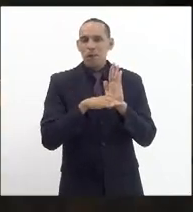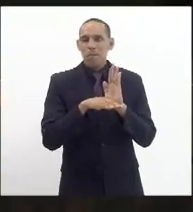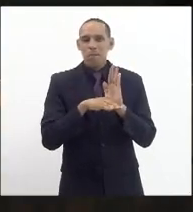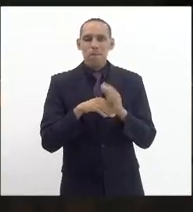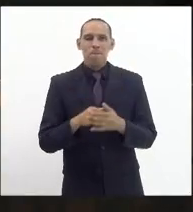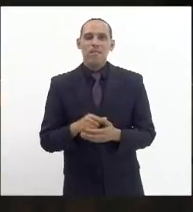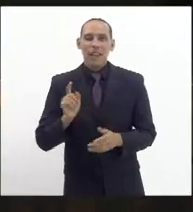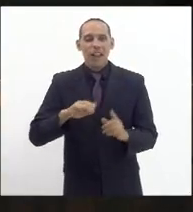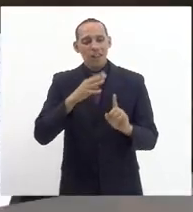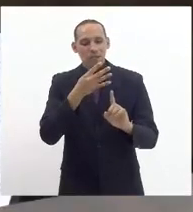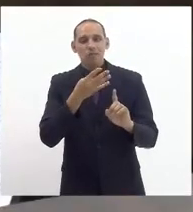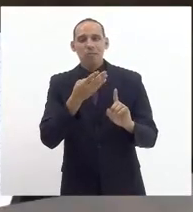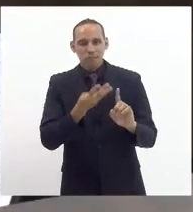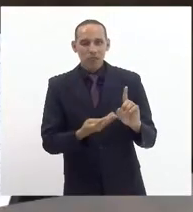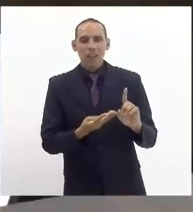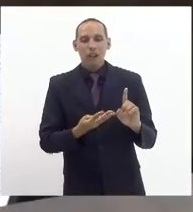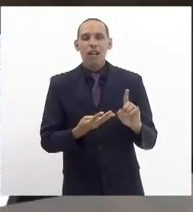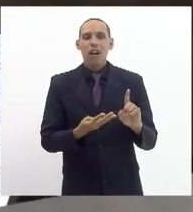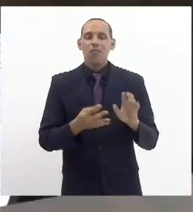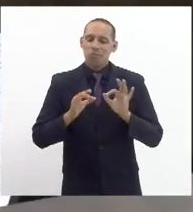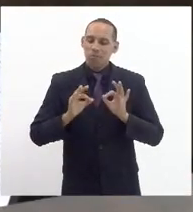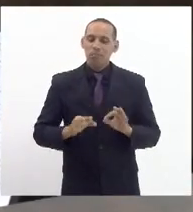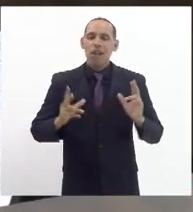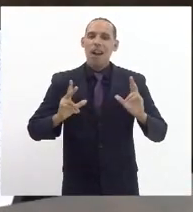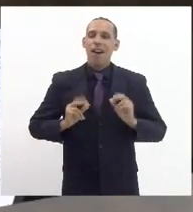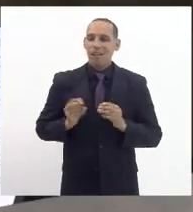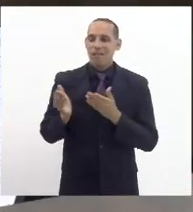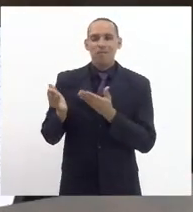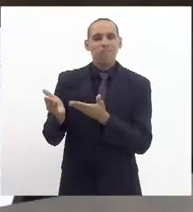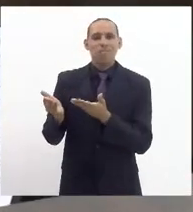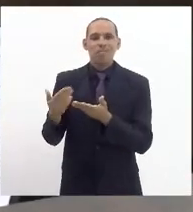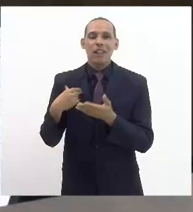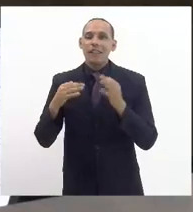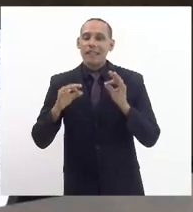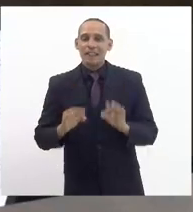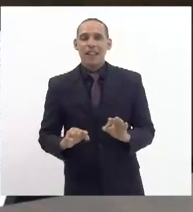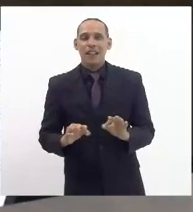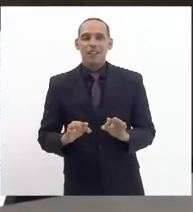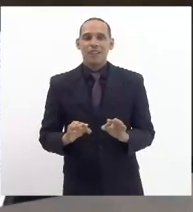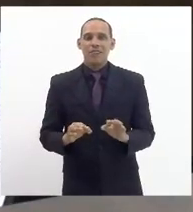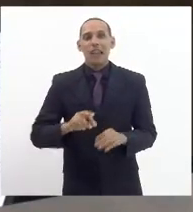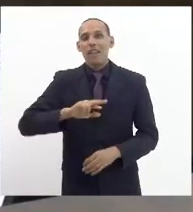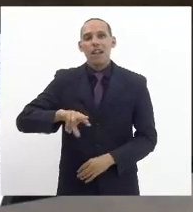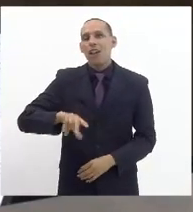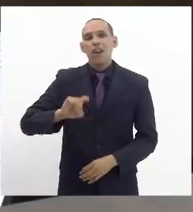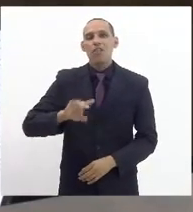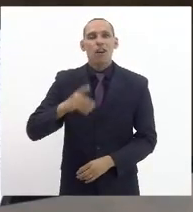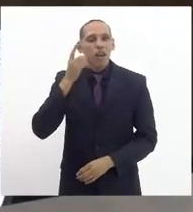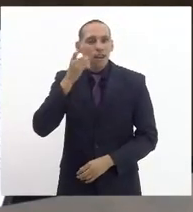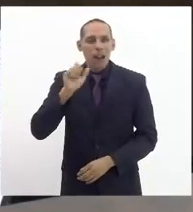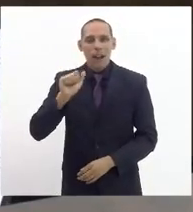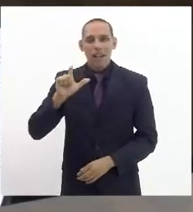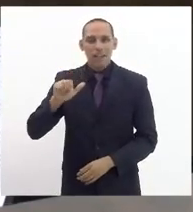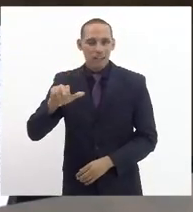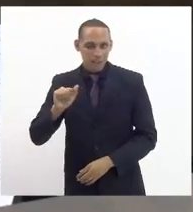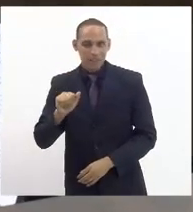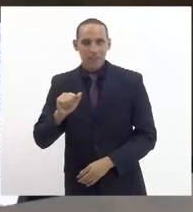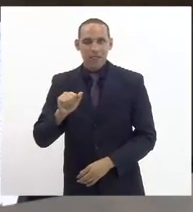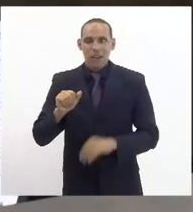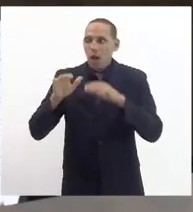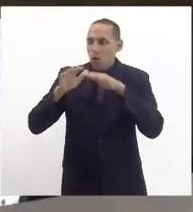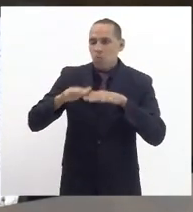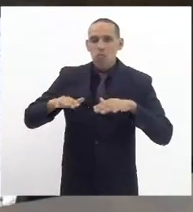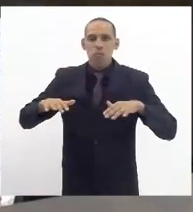é uma homenagem justa e merecida, e eu tenho certeza que, como eu disse, não é só a deputada Alana Passos, mas todos